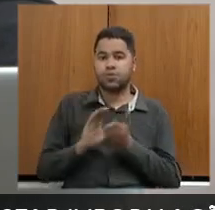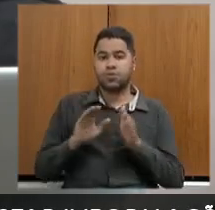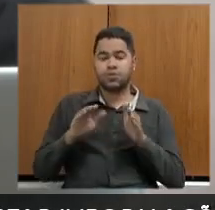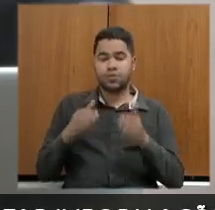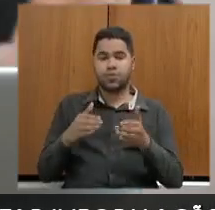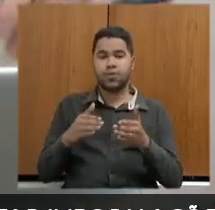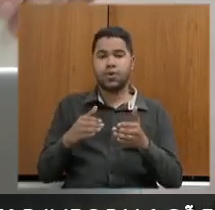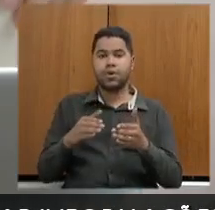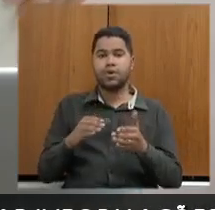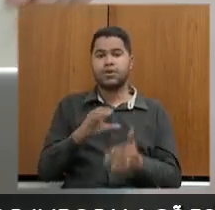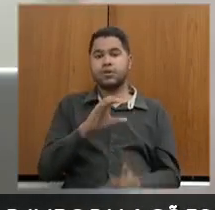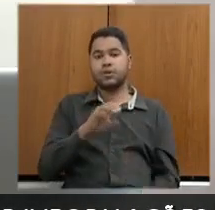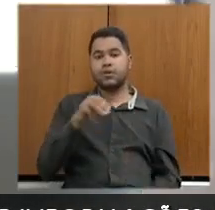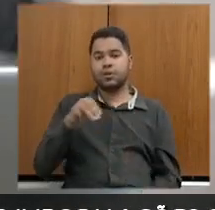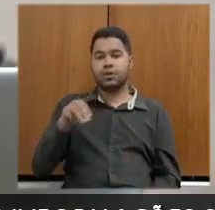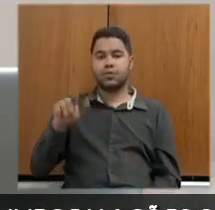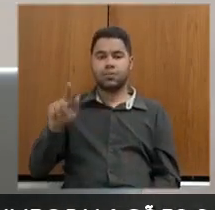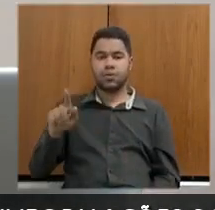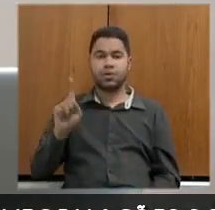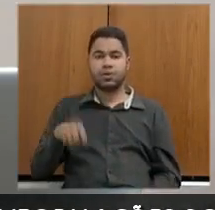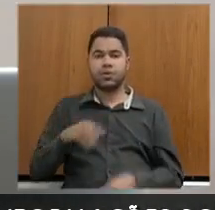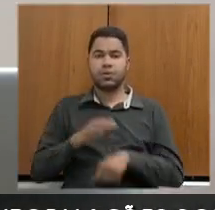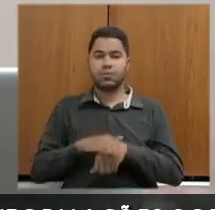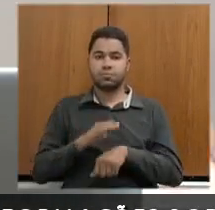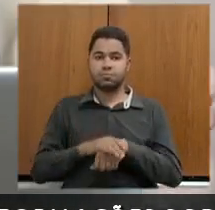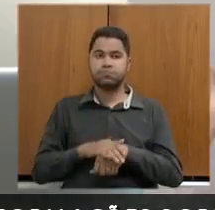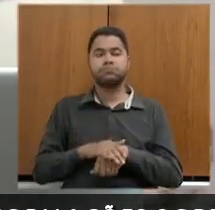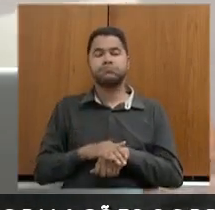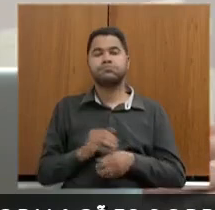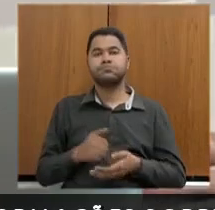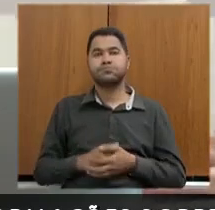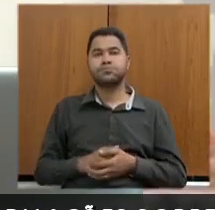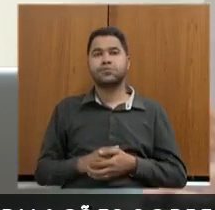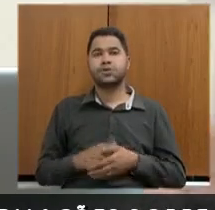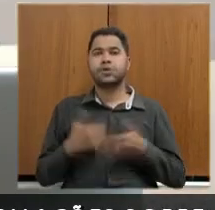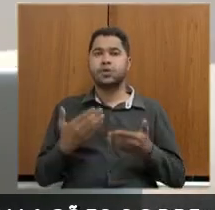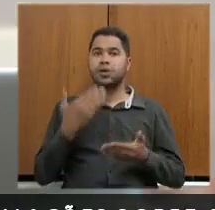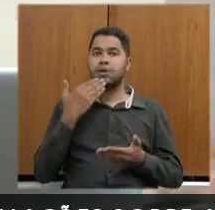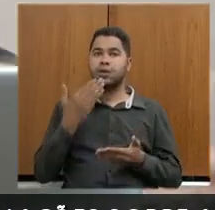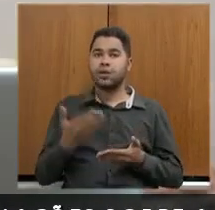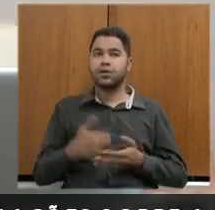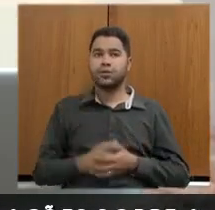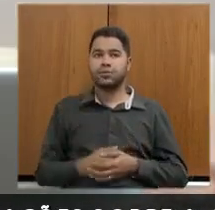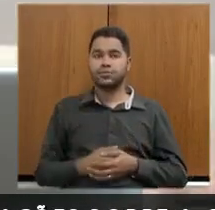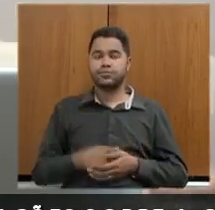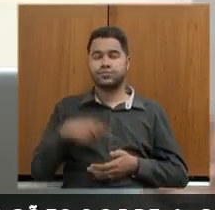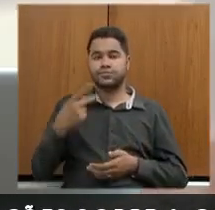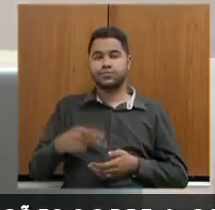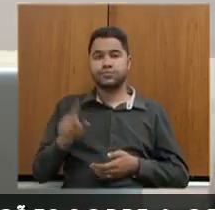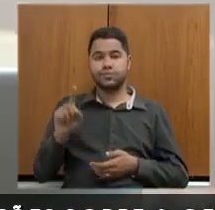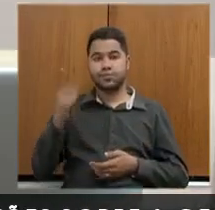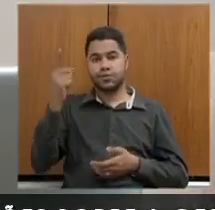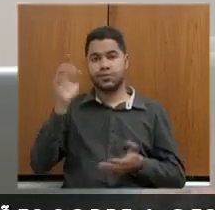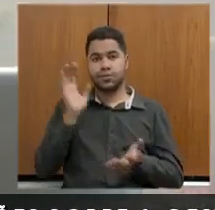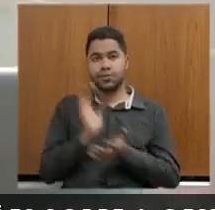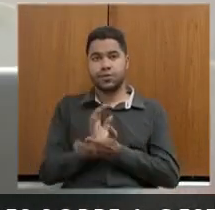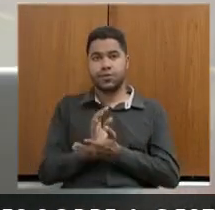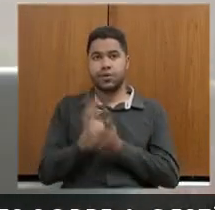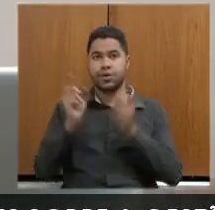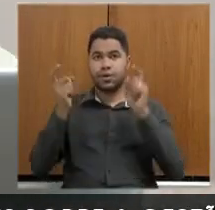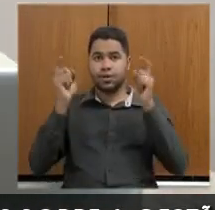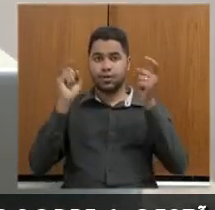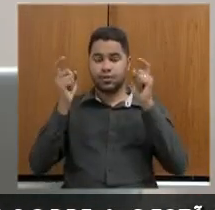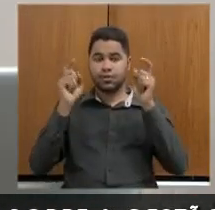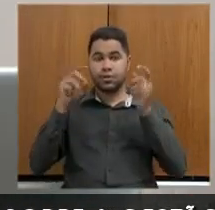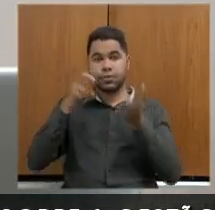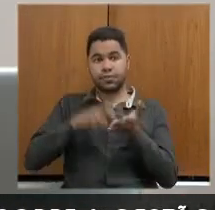destinado aos MG pelo governo do estado Esses são os requerimentos dessa primeira parte da reunião